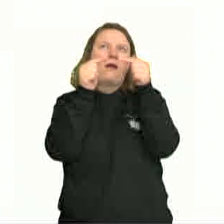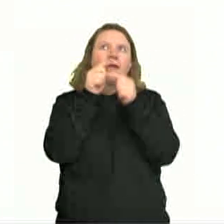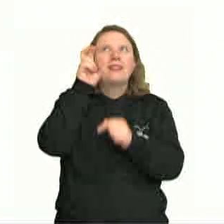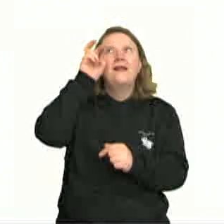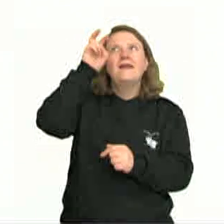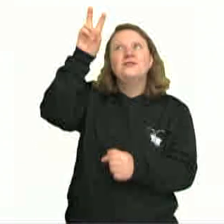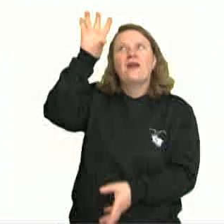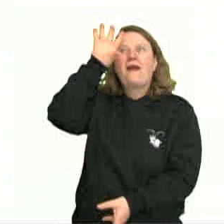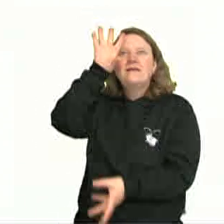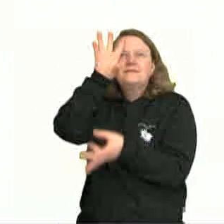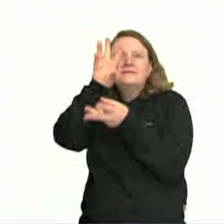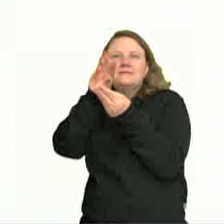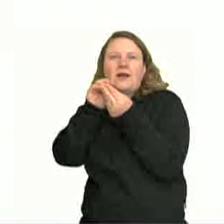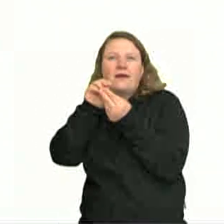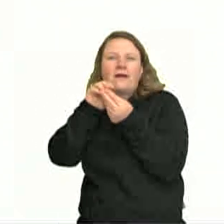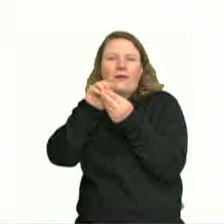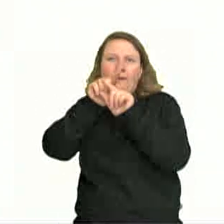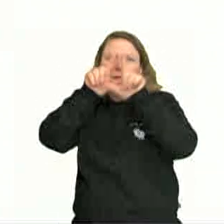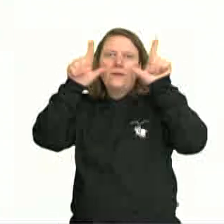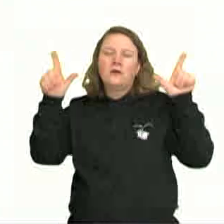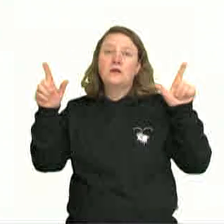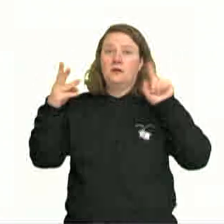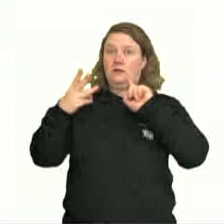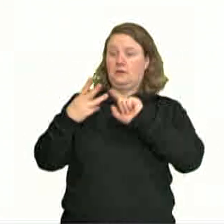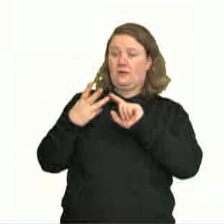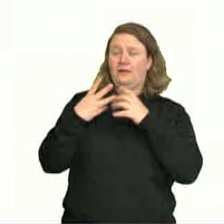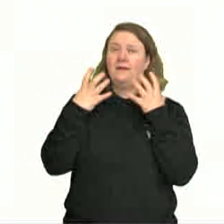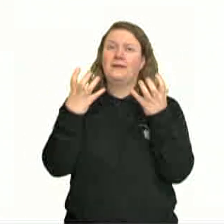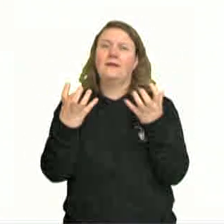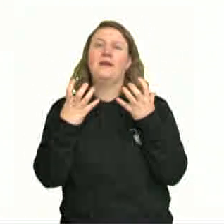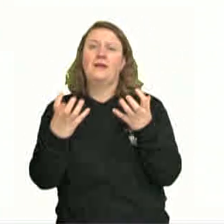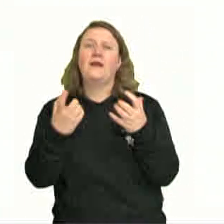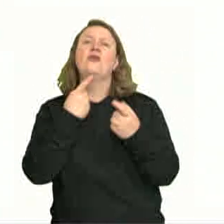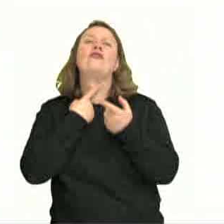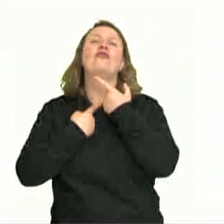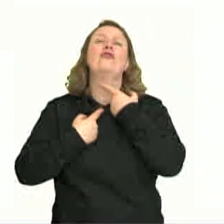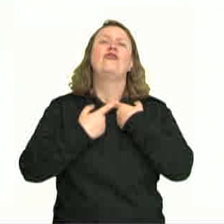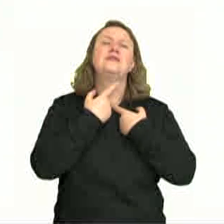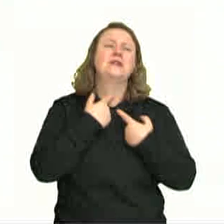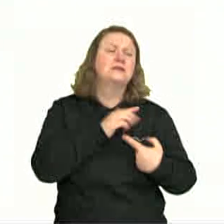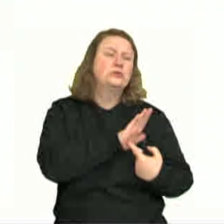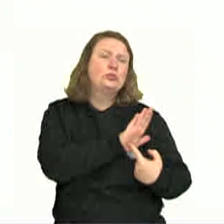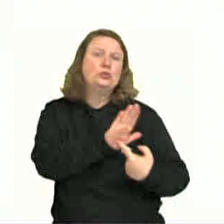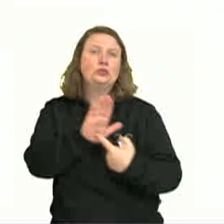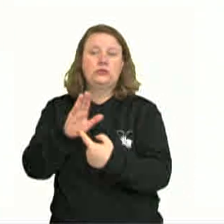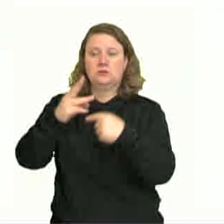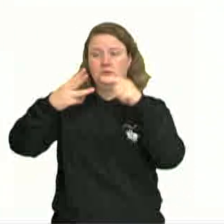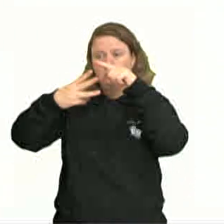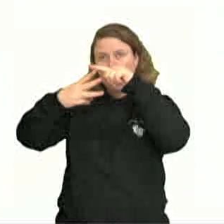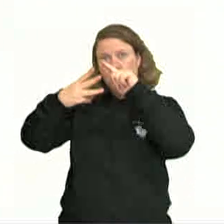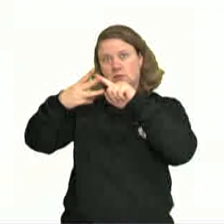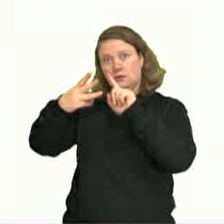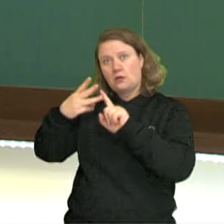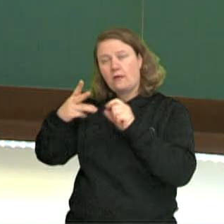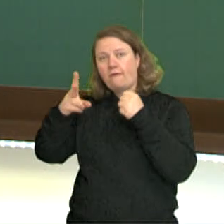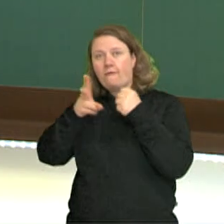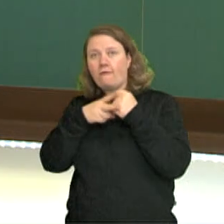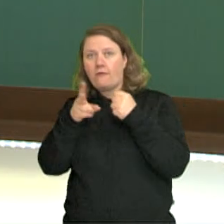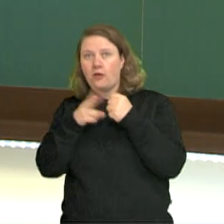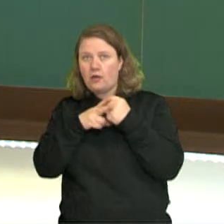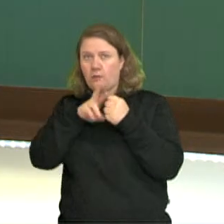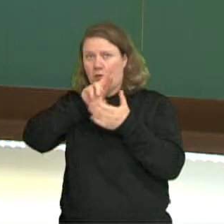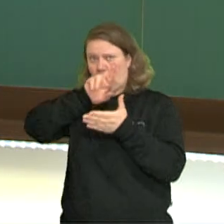das coisas. E querer é a manifestação de um desejo, né? São 3 verbos cujo campo semântico